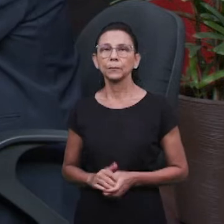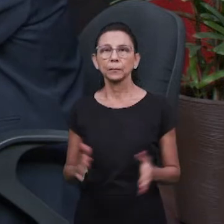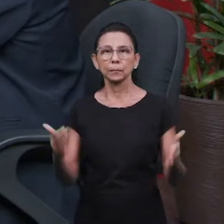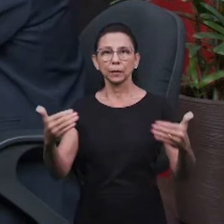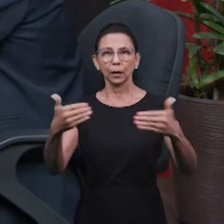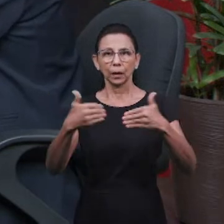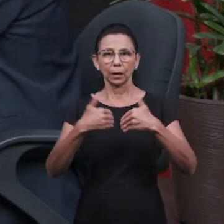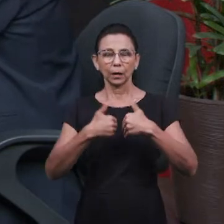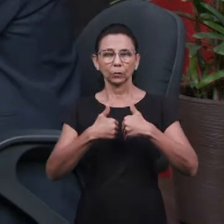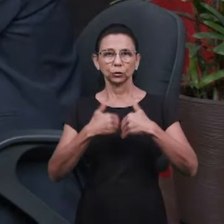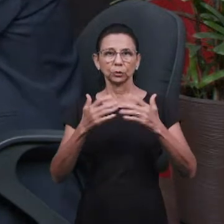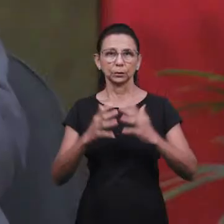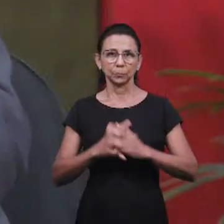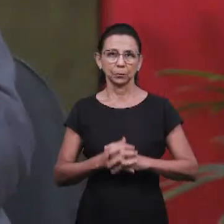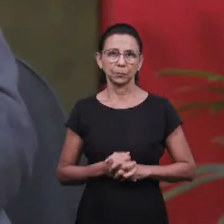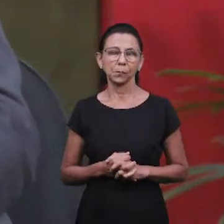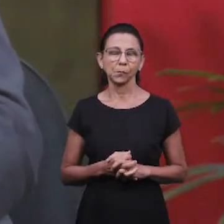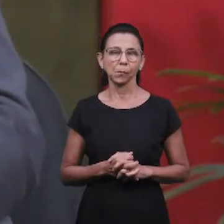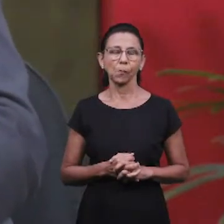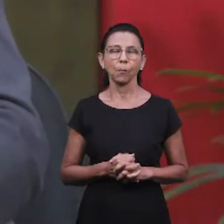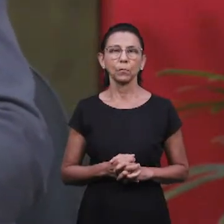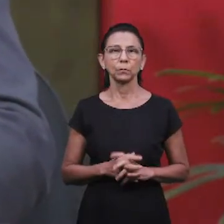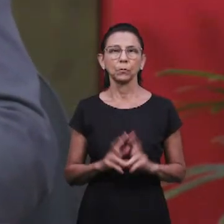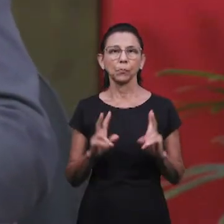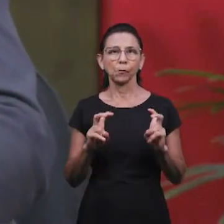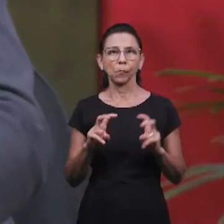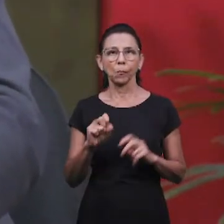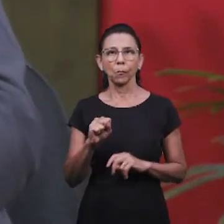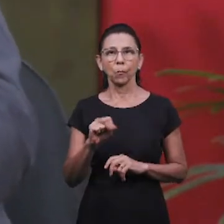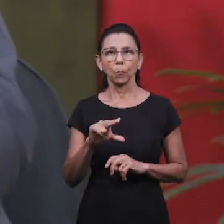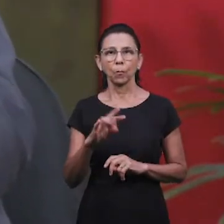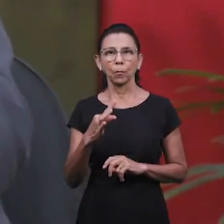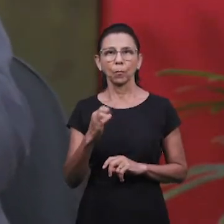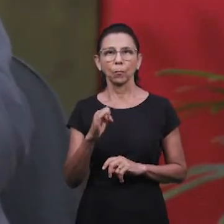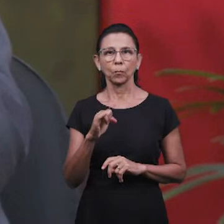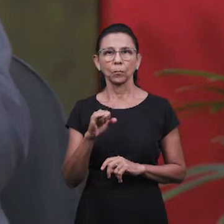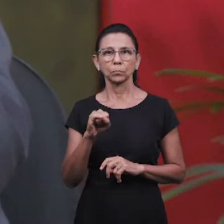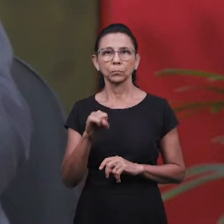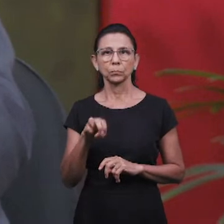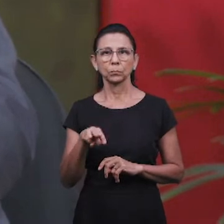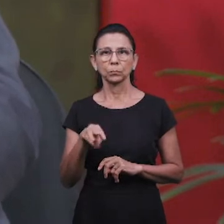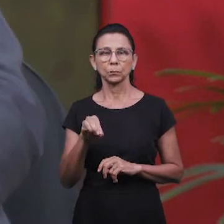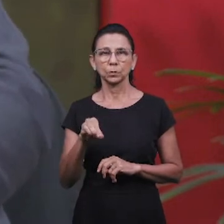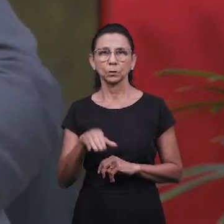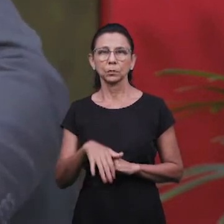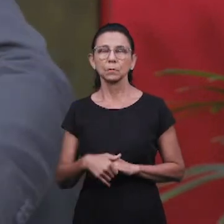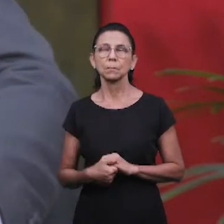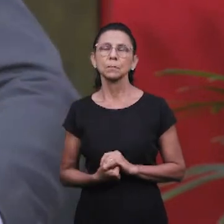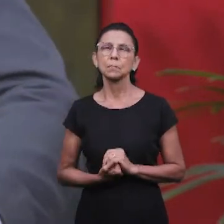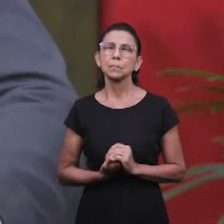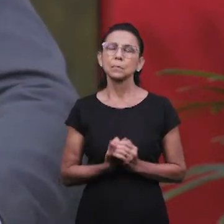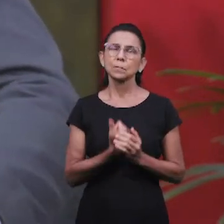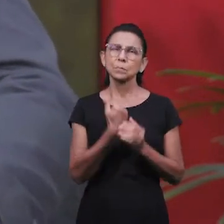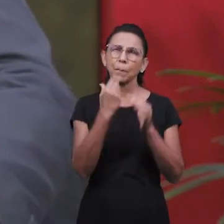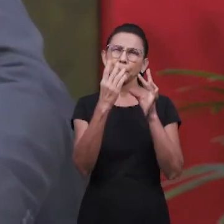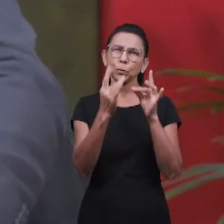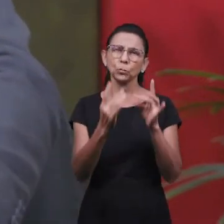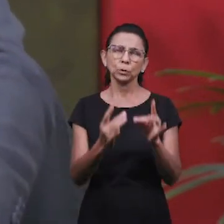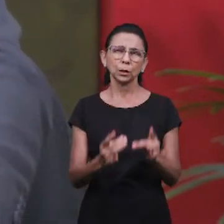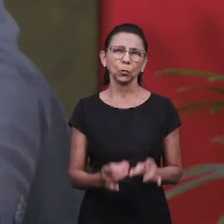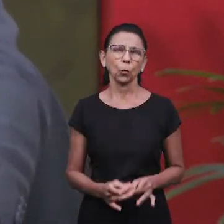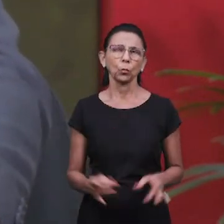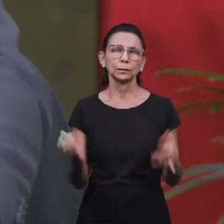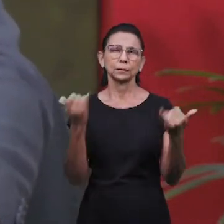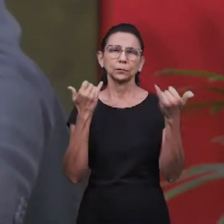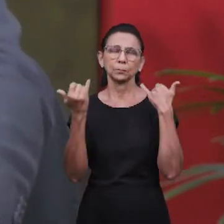autismo. Autismo, tá? E esse tema, por si só, é um tema muito rico do ponto de vista